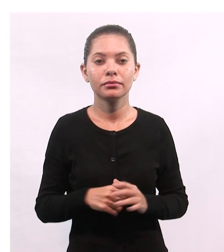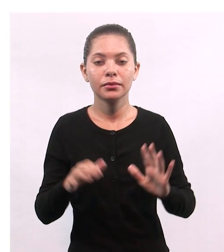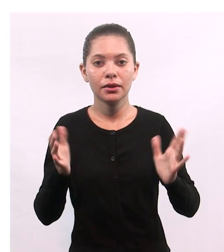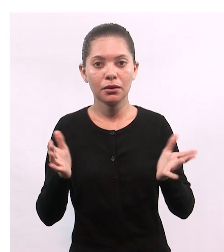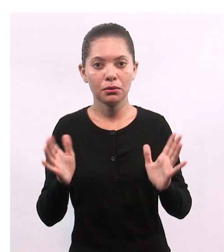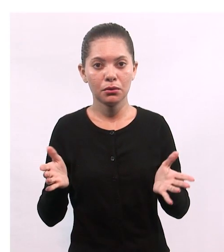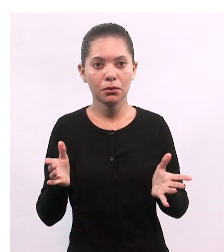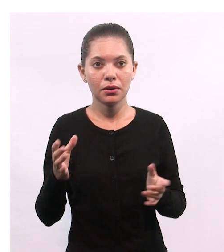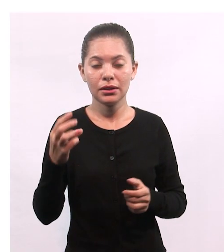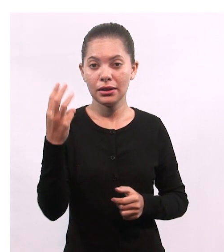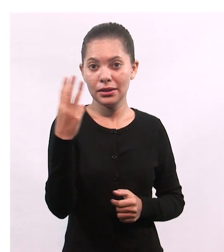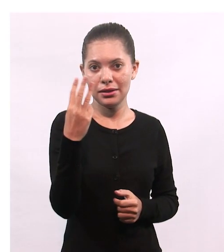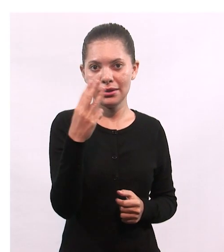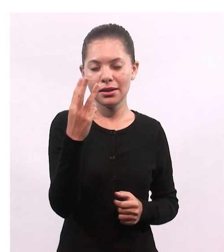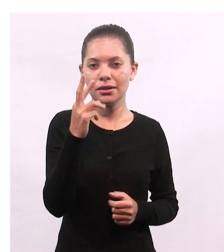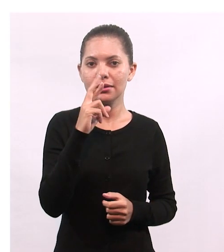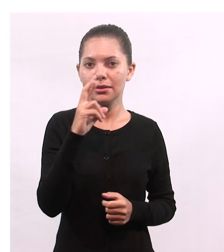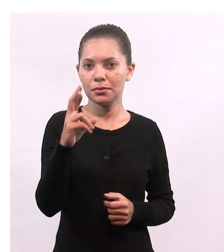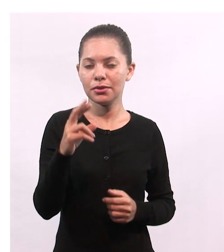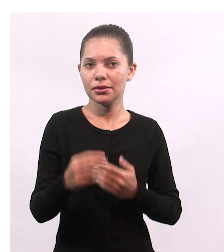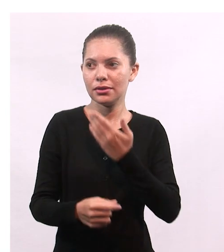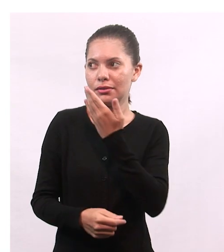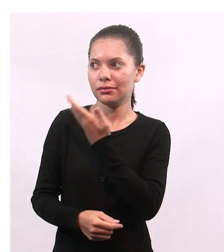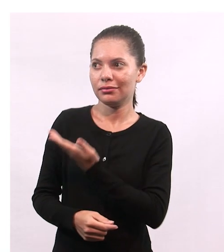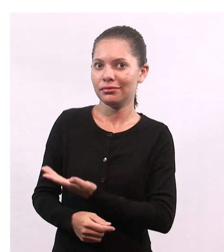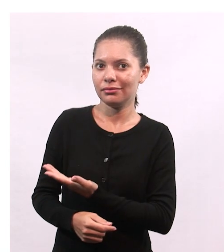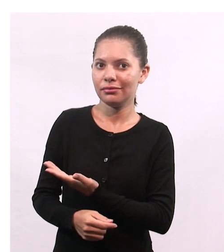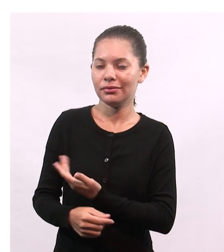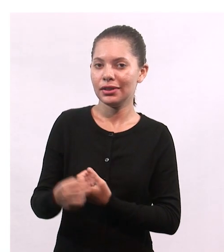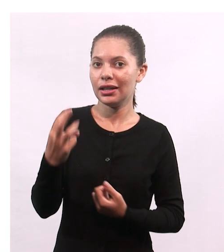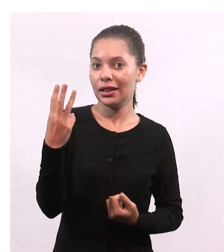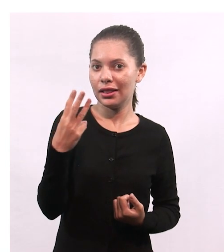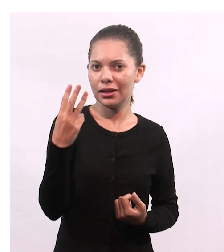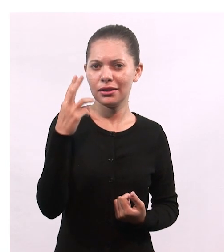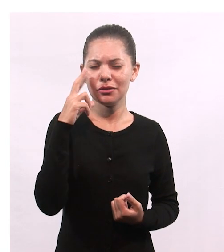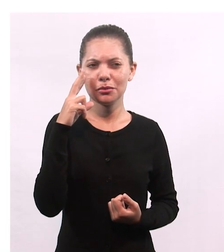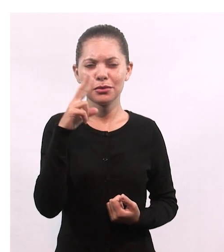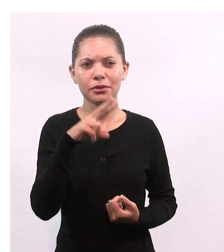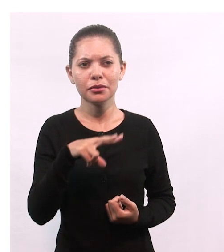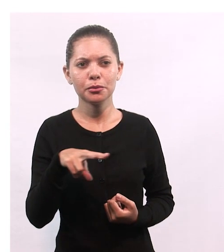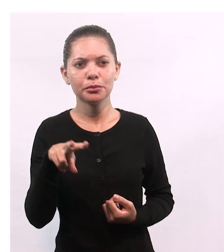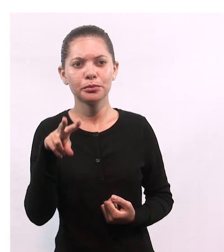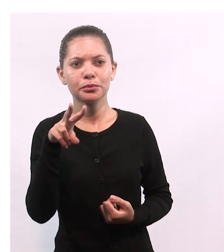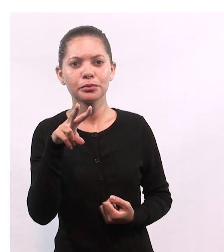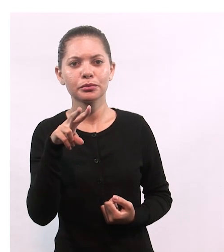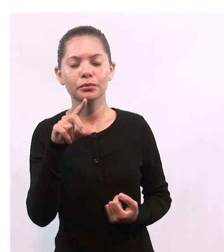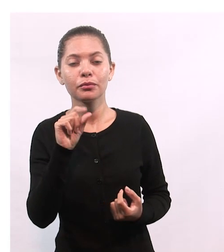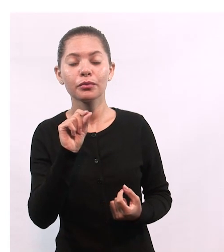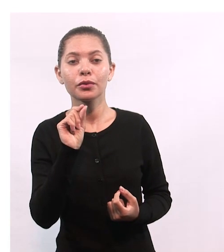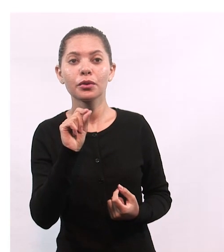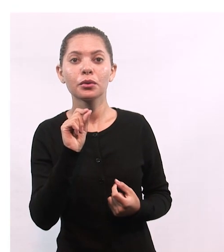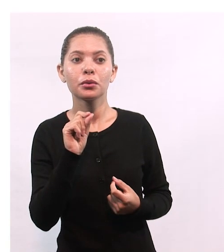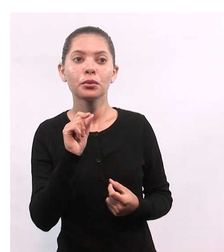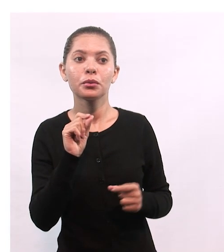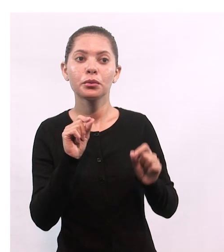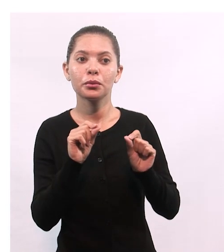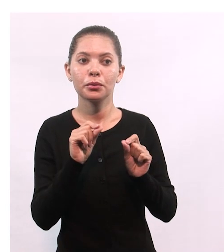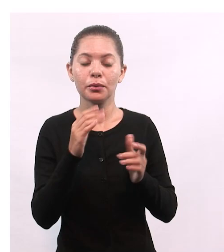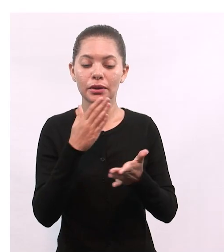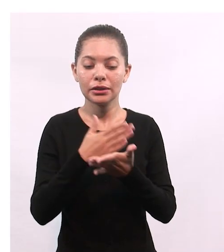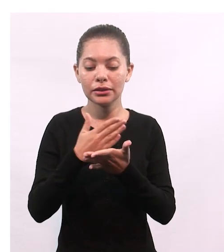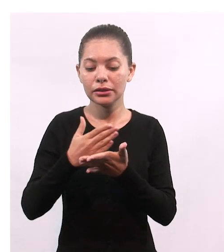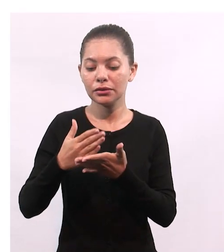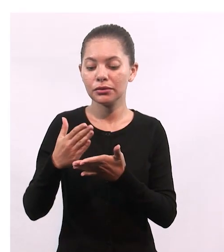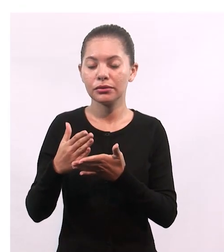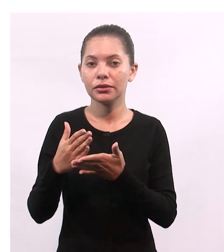Agora, ainda tem 3 opções, retângulo, losango ou quadrado. Vamos observar. O